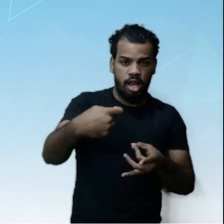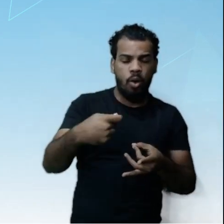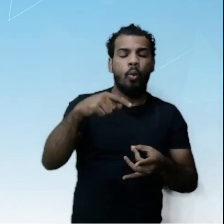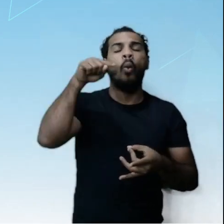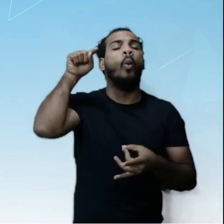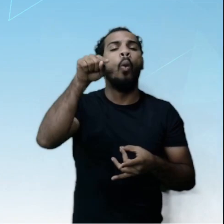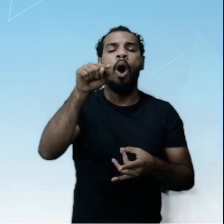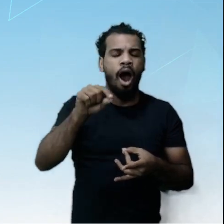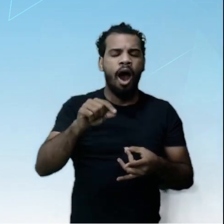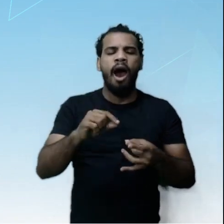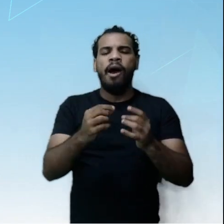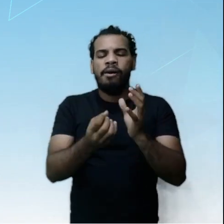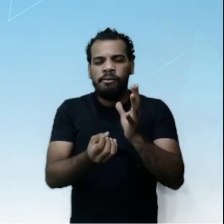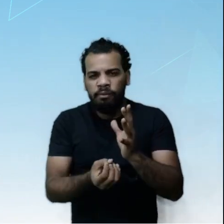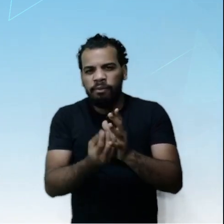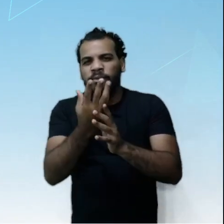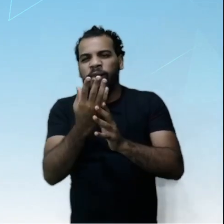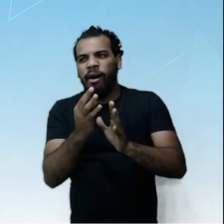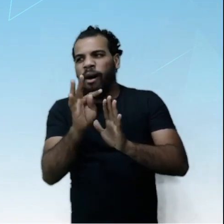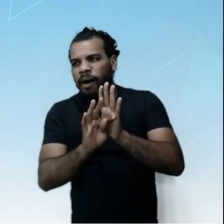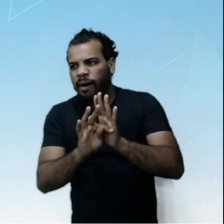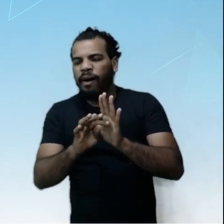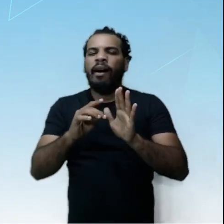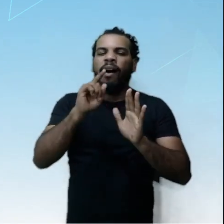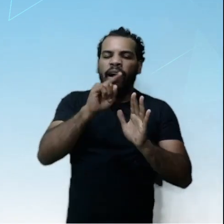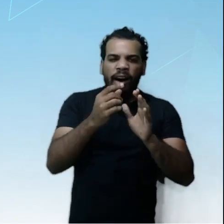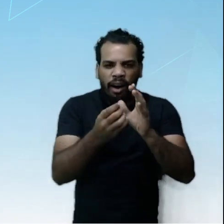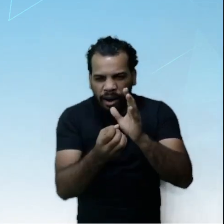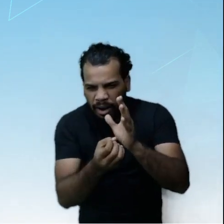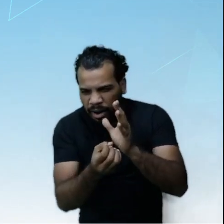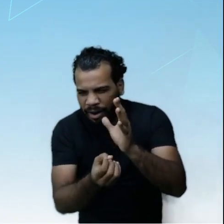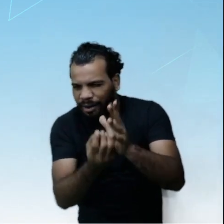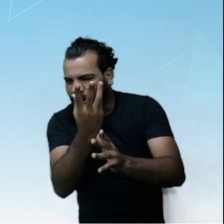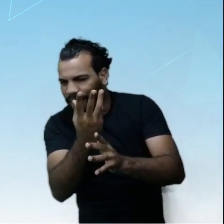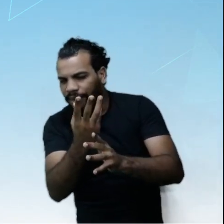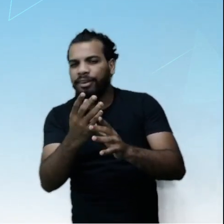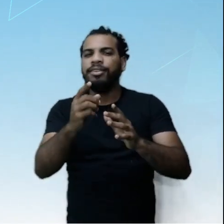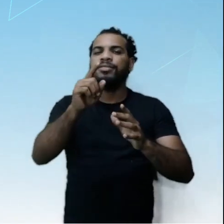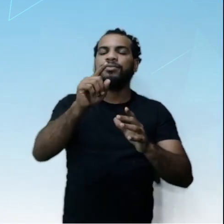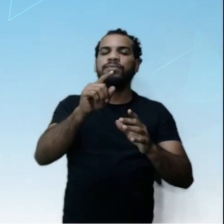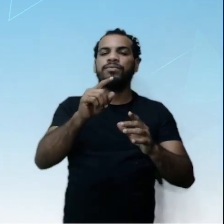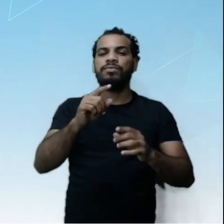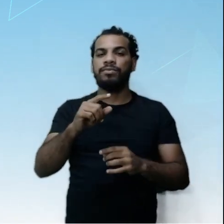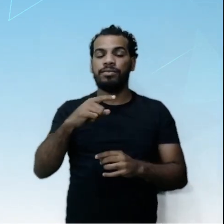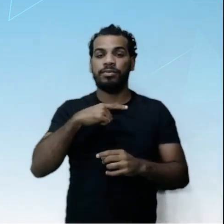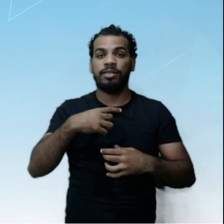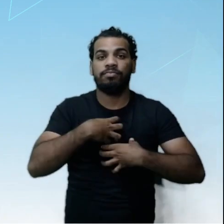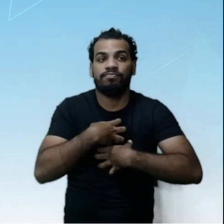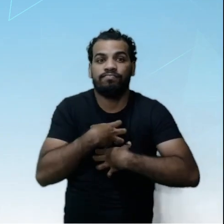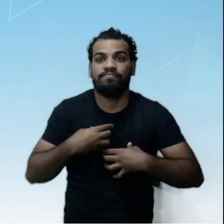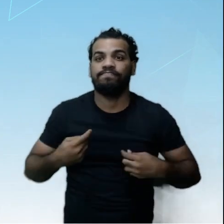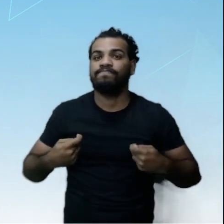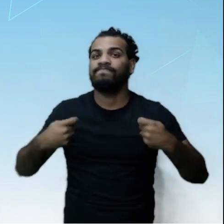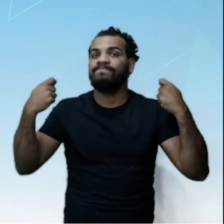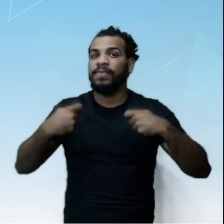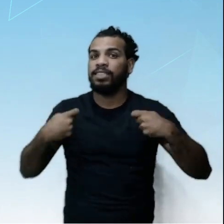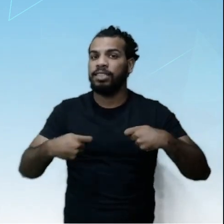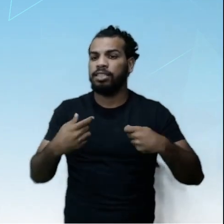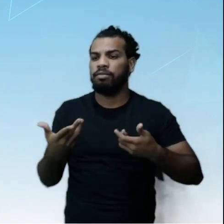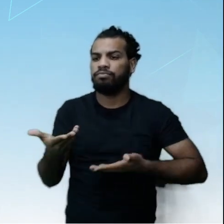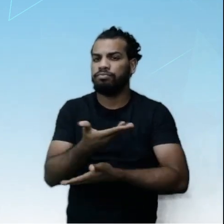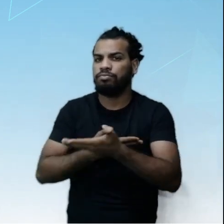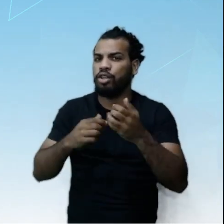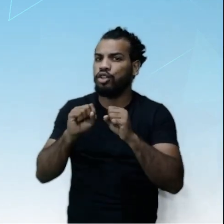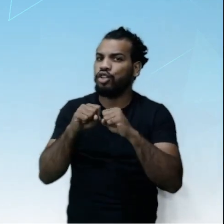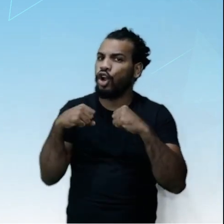gênero textual, ele surge, ele nasce de acordo com uma necessidade social. É